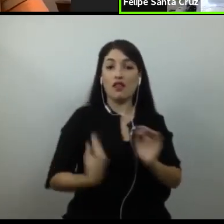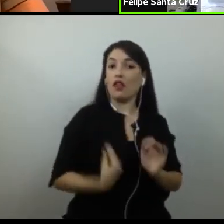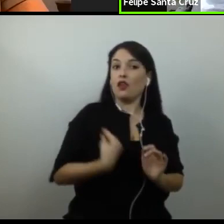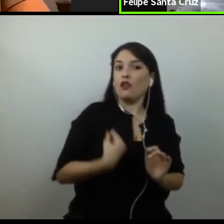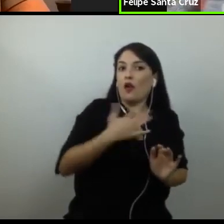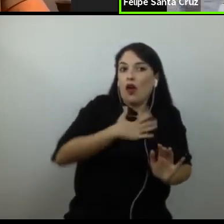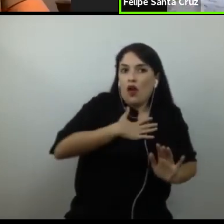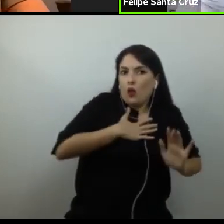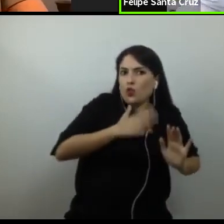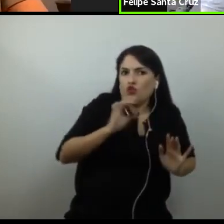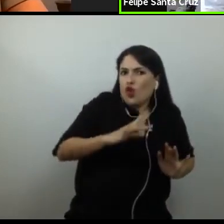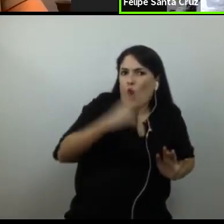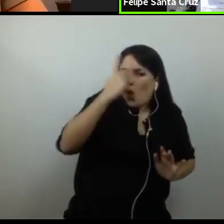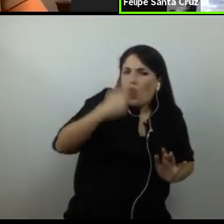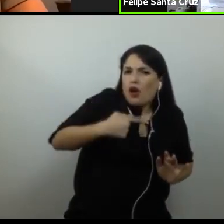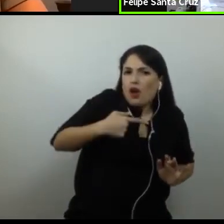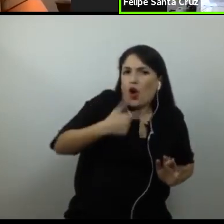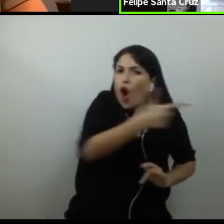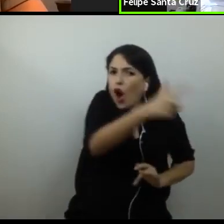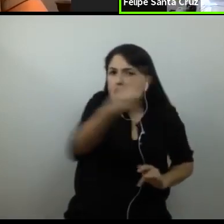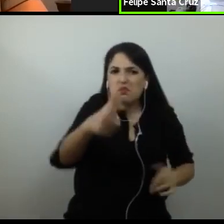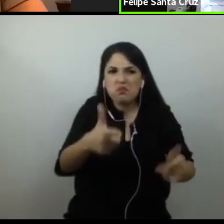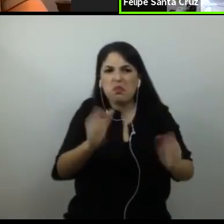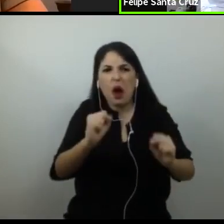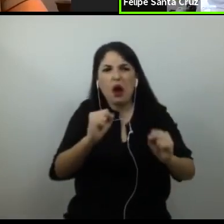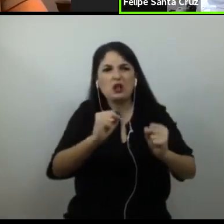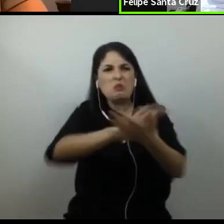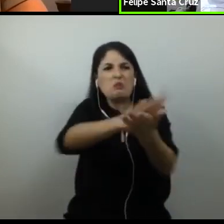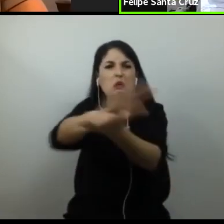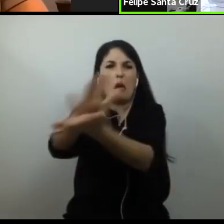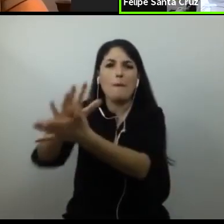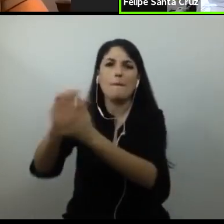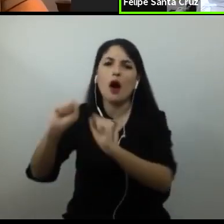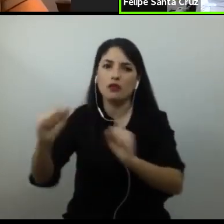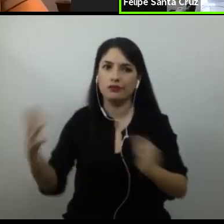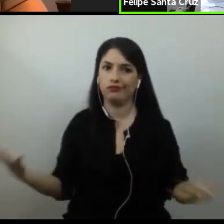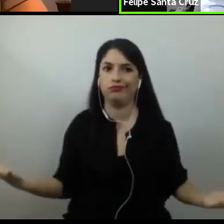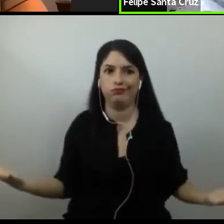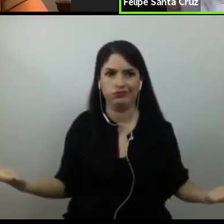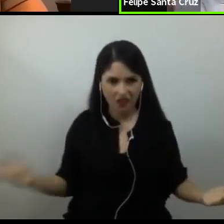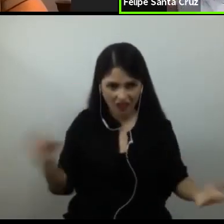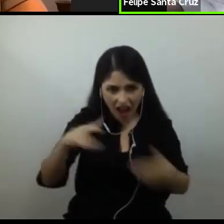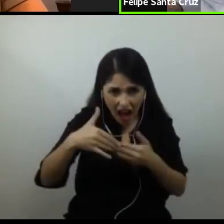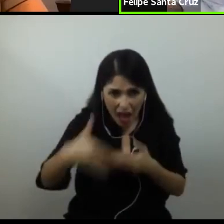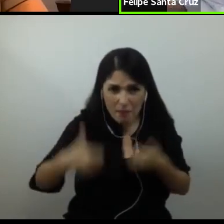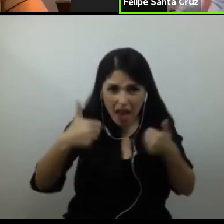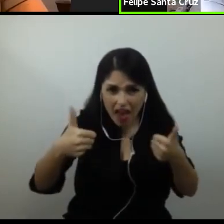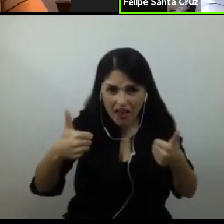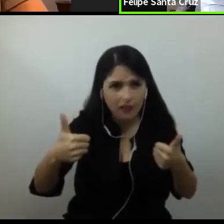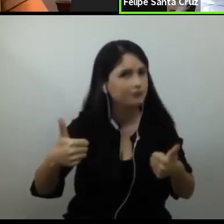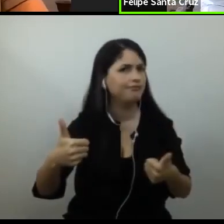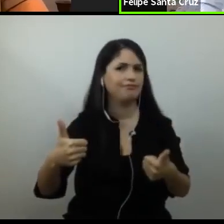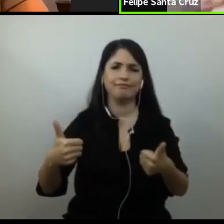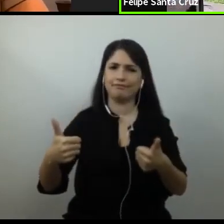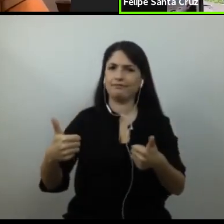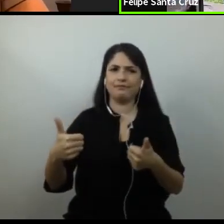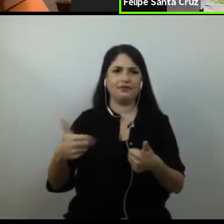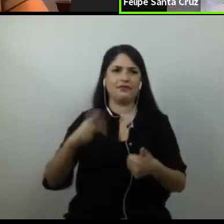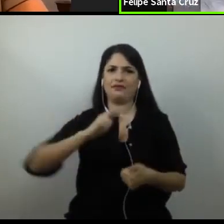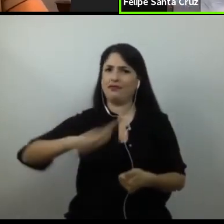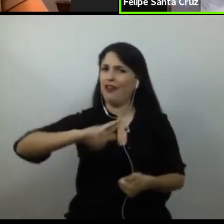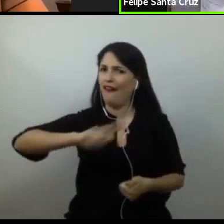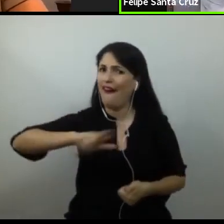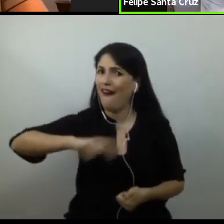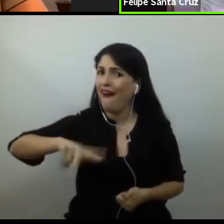outro. Obviamente, isso não vai terminar bem. não é uma lei.